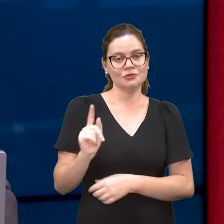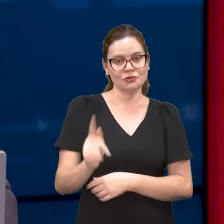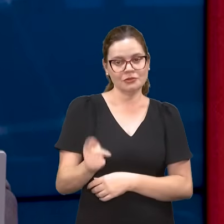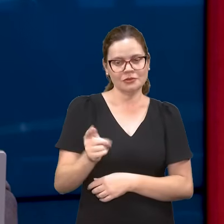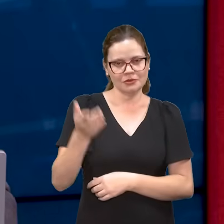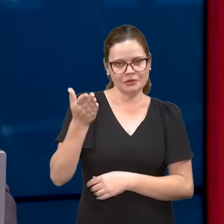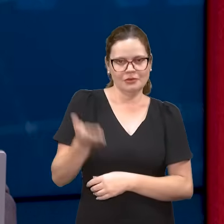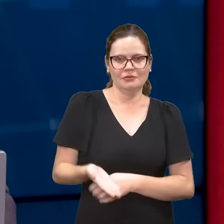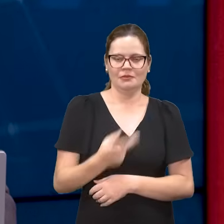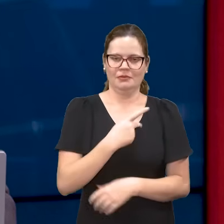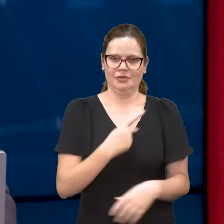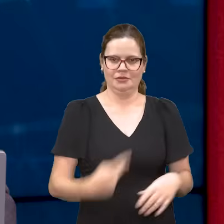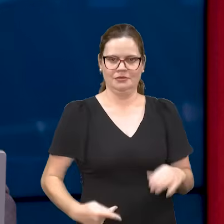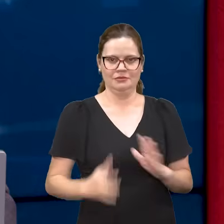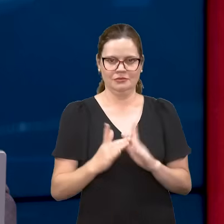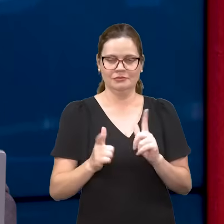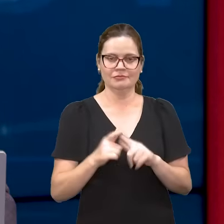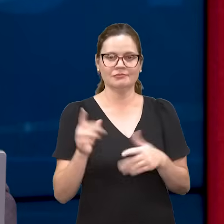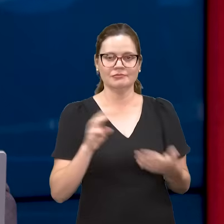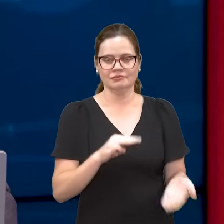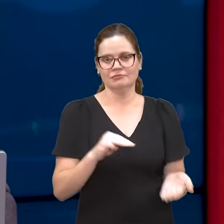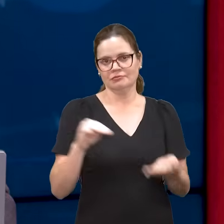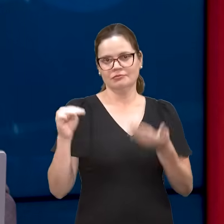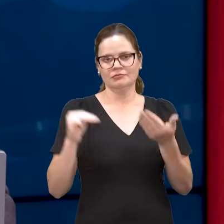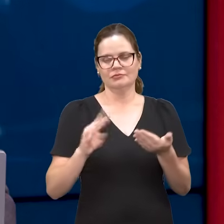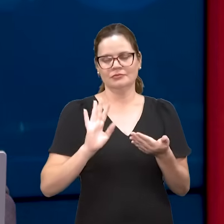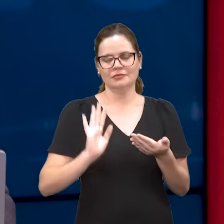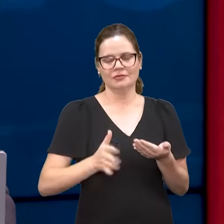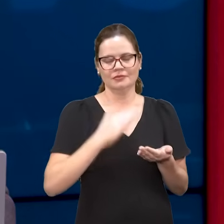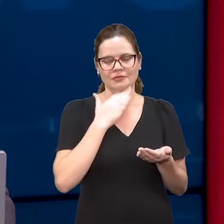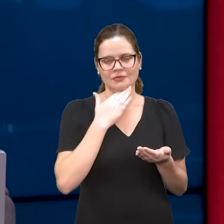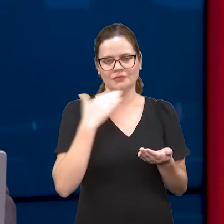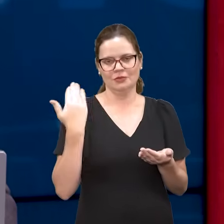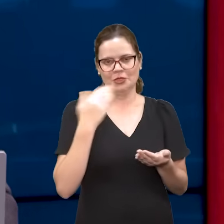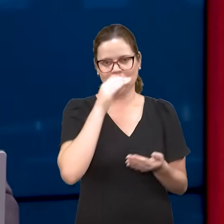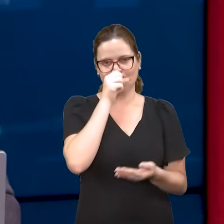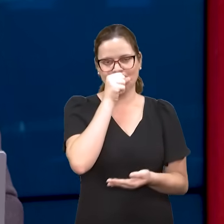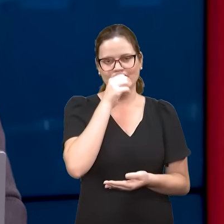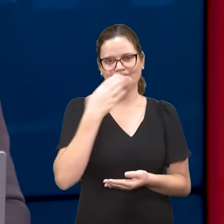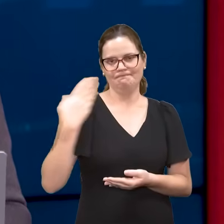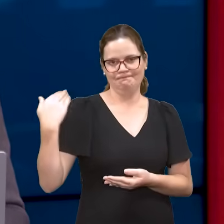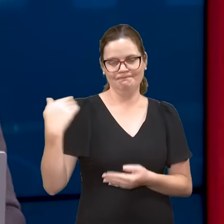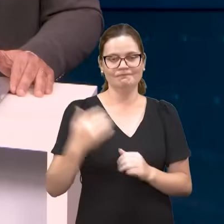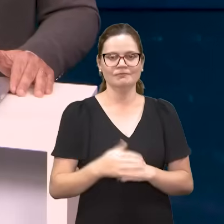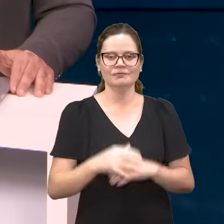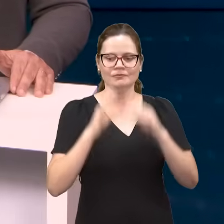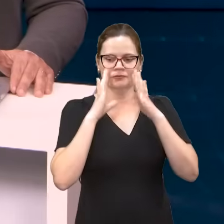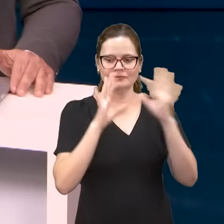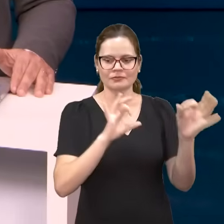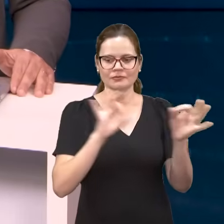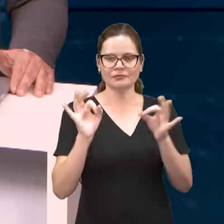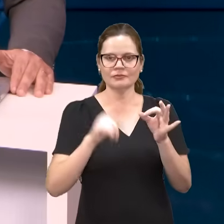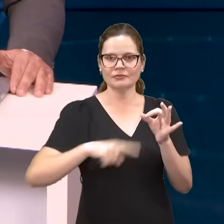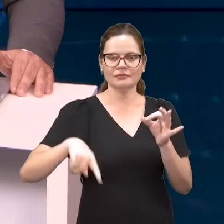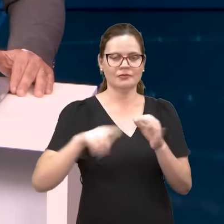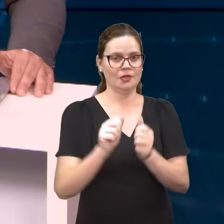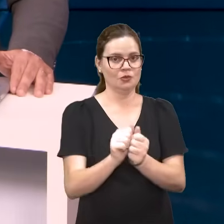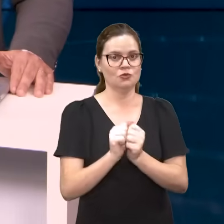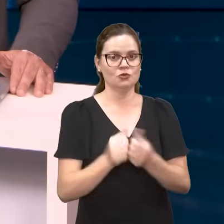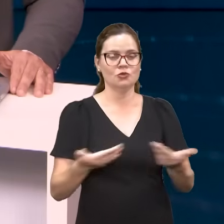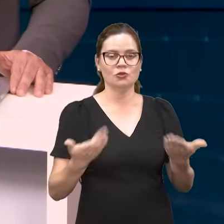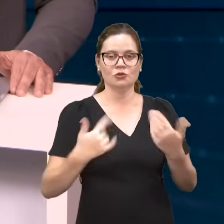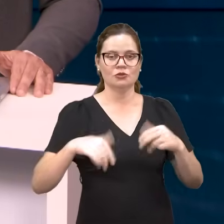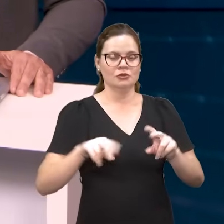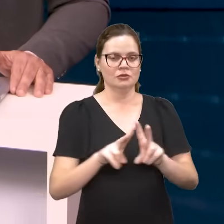Gueiros, presidente da Igreja Cristã Maranata, que partiu para o Senhor. Continue acompanhando aqui conosco. O